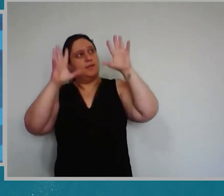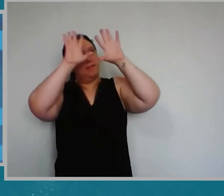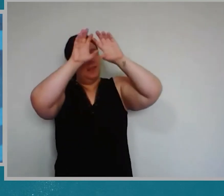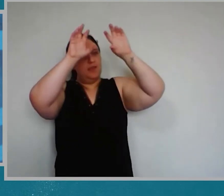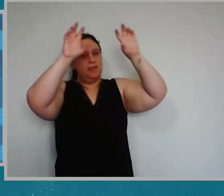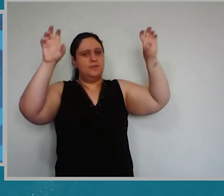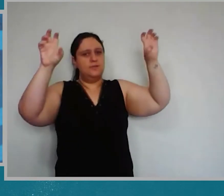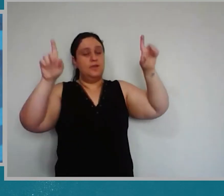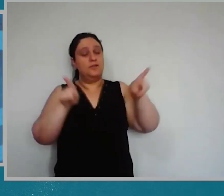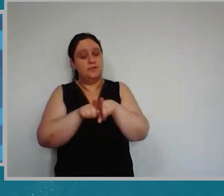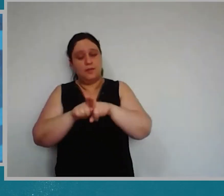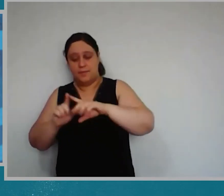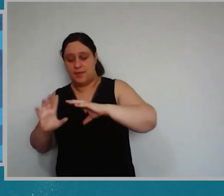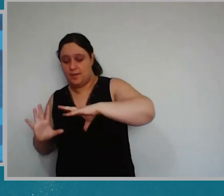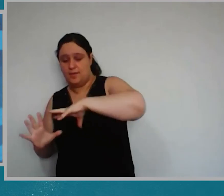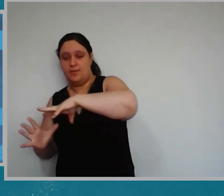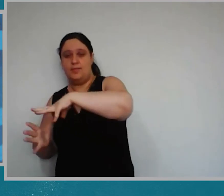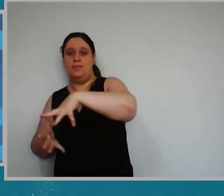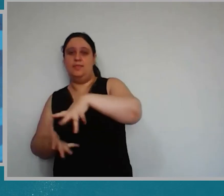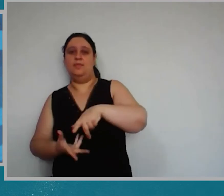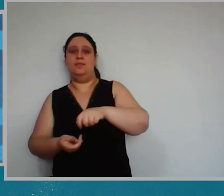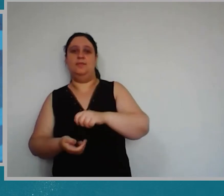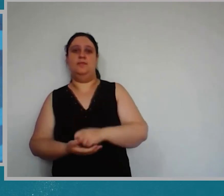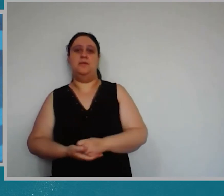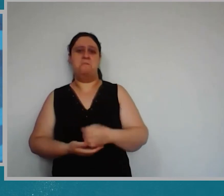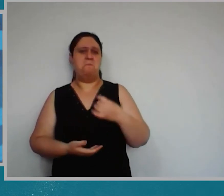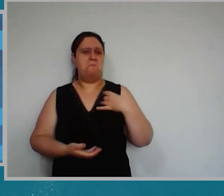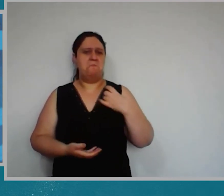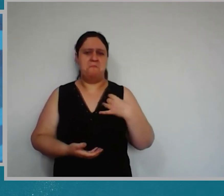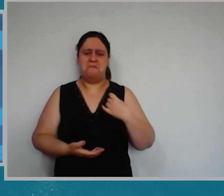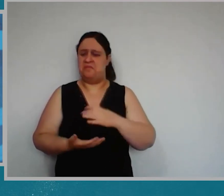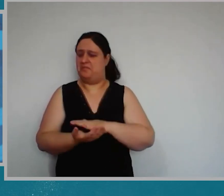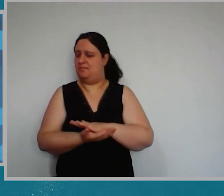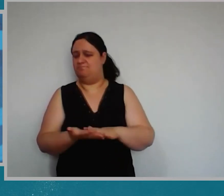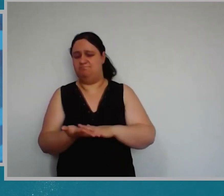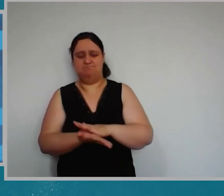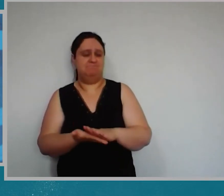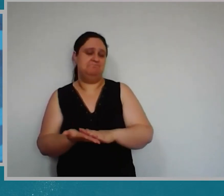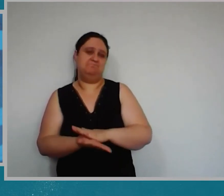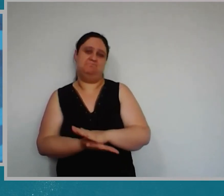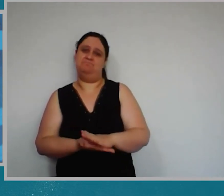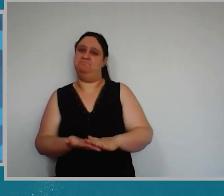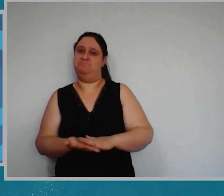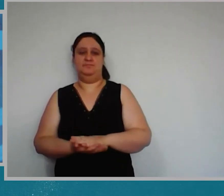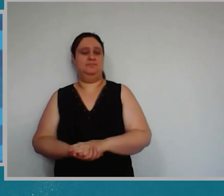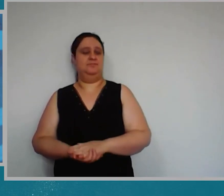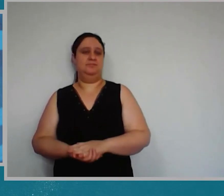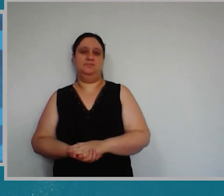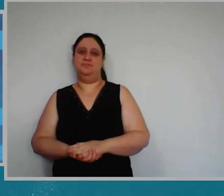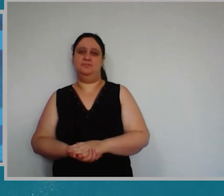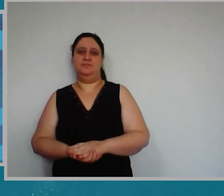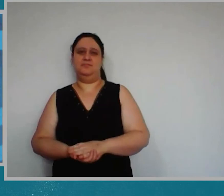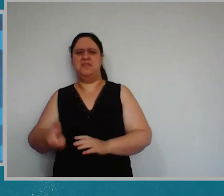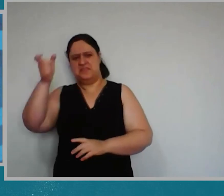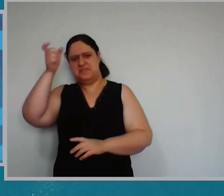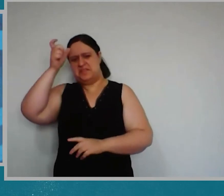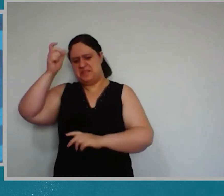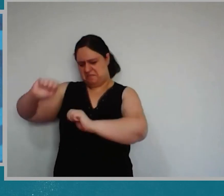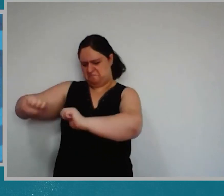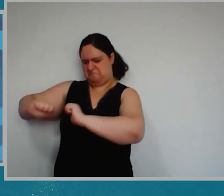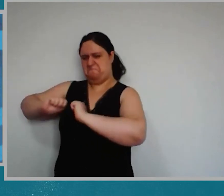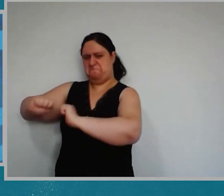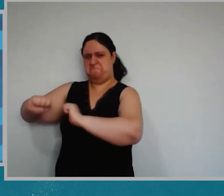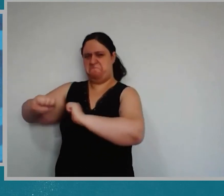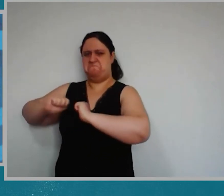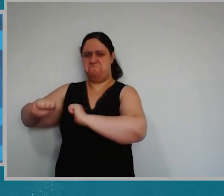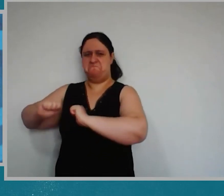terra. Não temos medo de mais nada. Tem mais nada. Satanás pode nos atacar, pode tentar